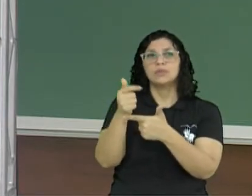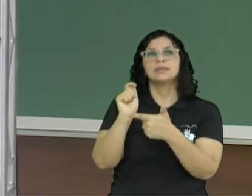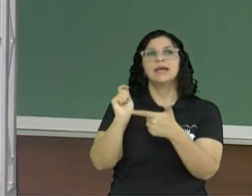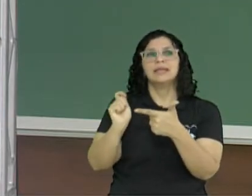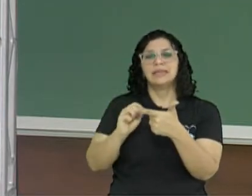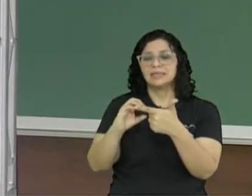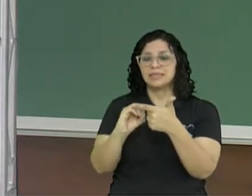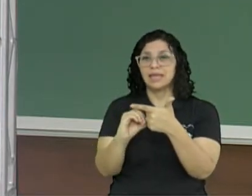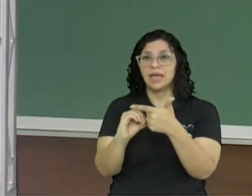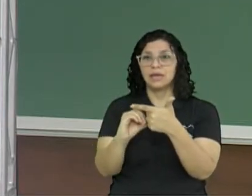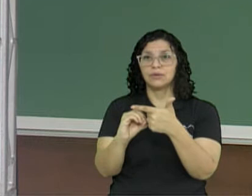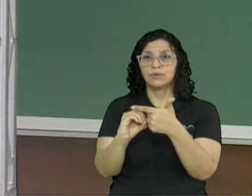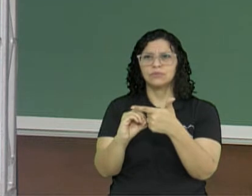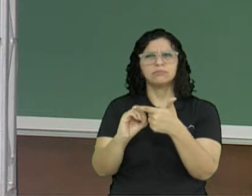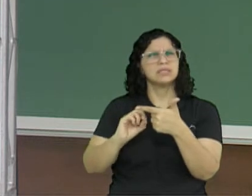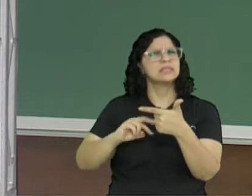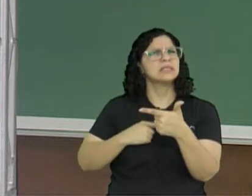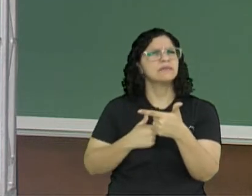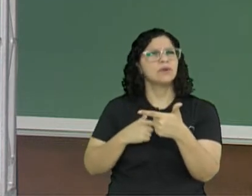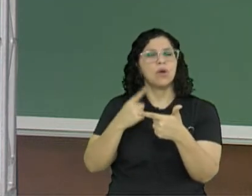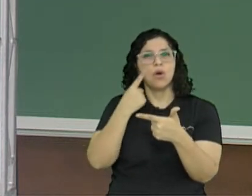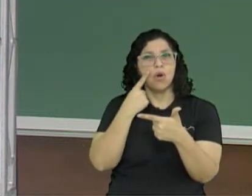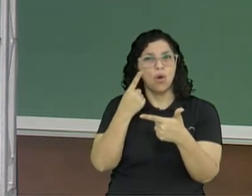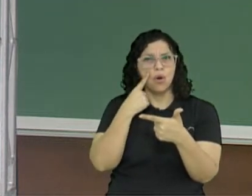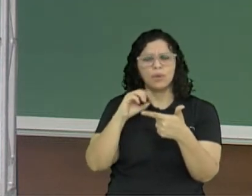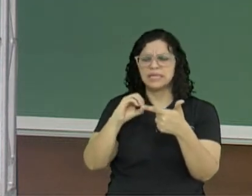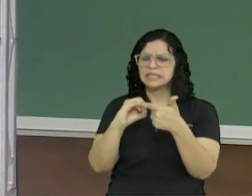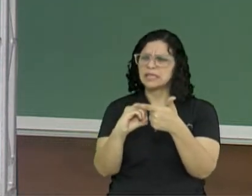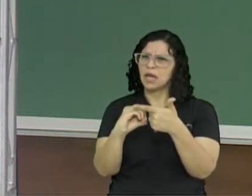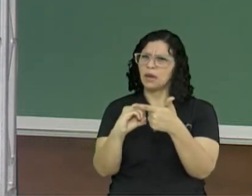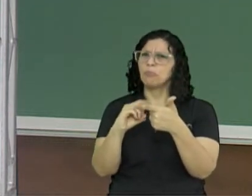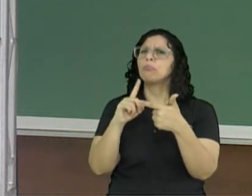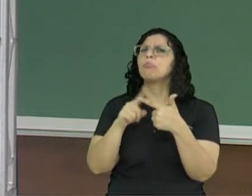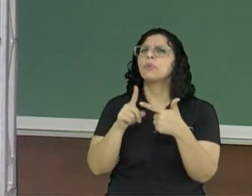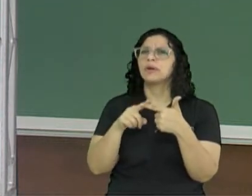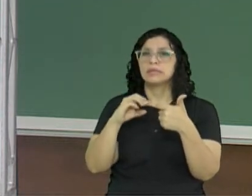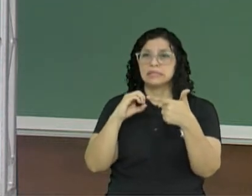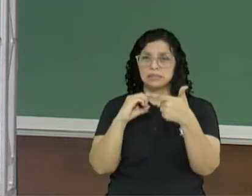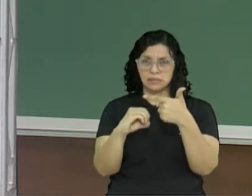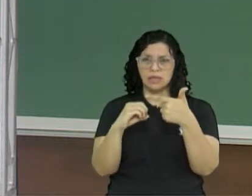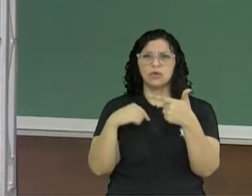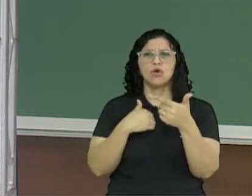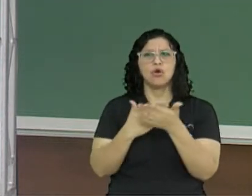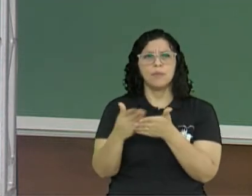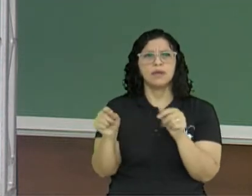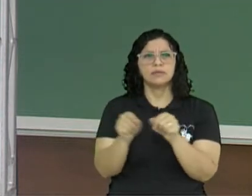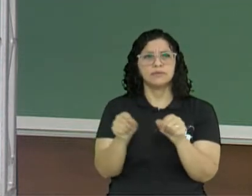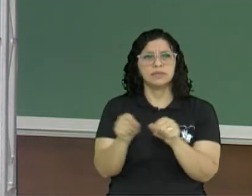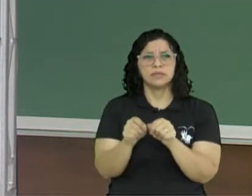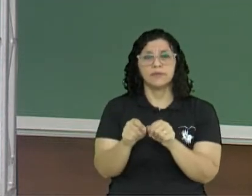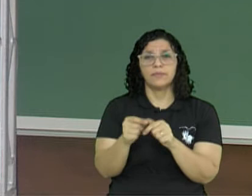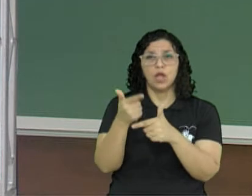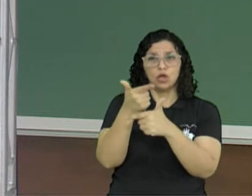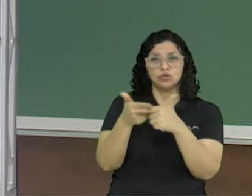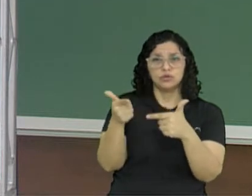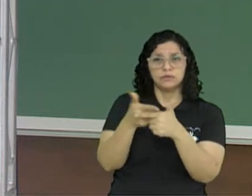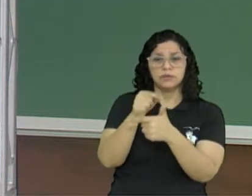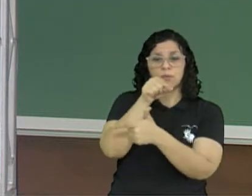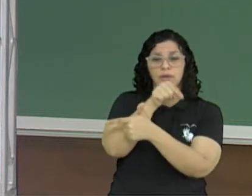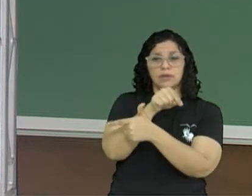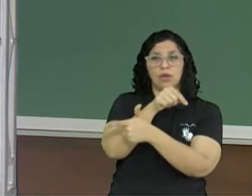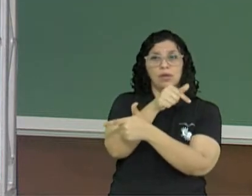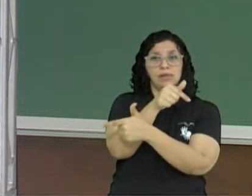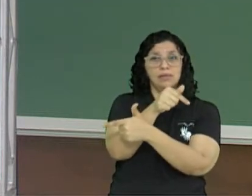mas professora, tem um zero aqui, o que é isso? Olha, quando a gente começa a fazer a divisão na parte